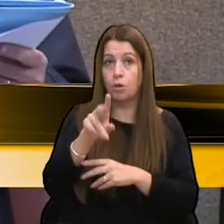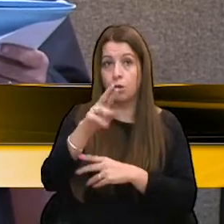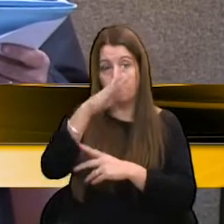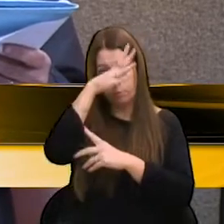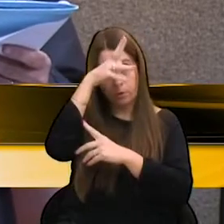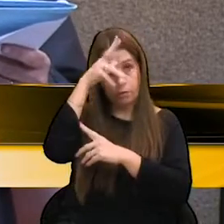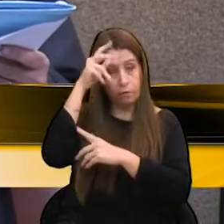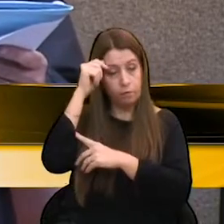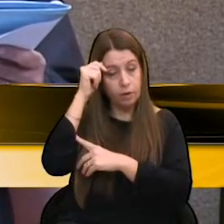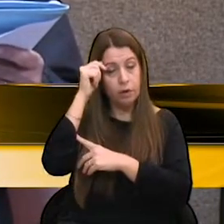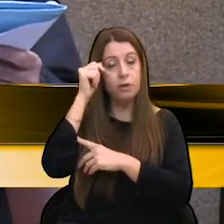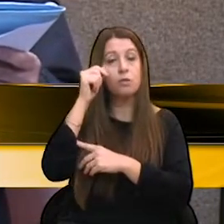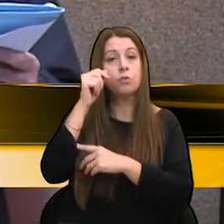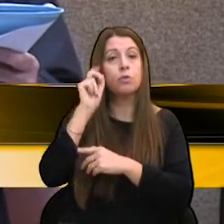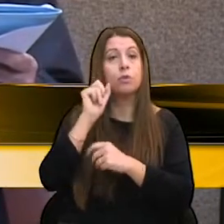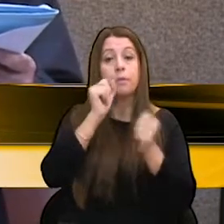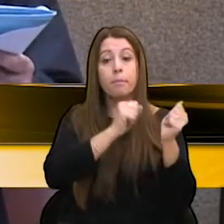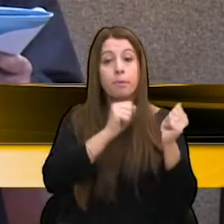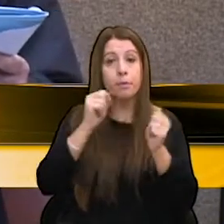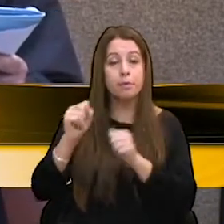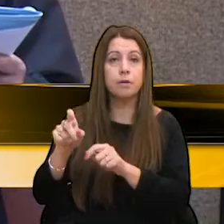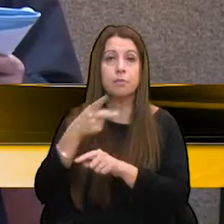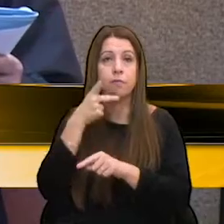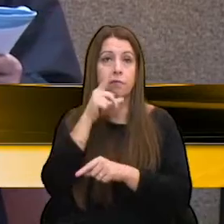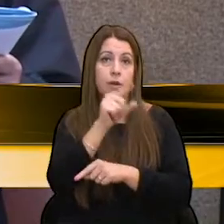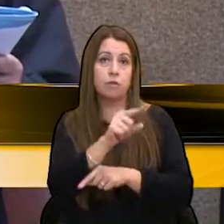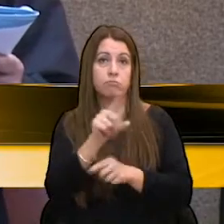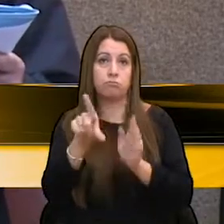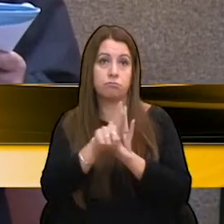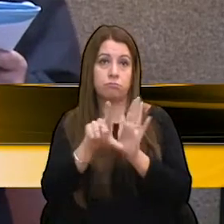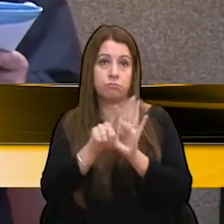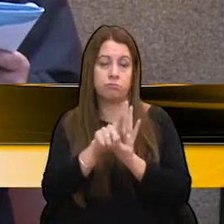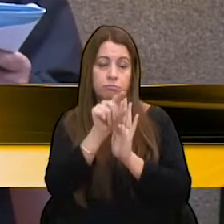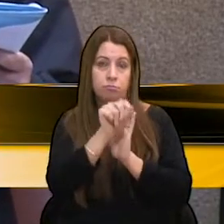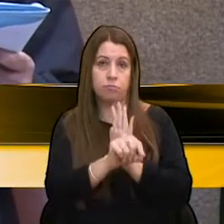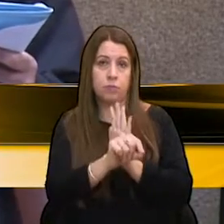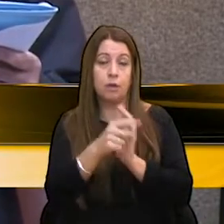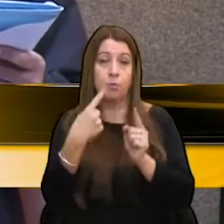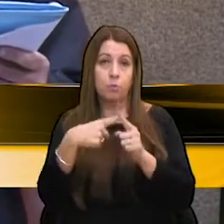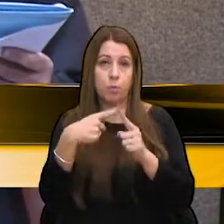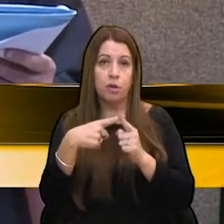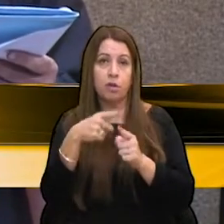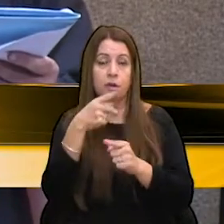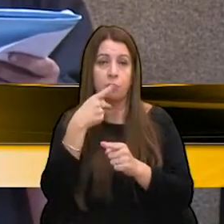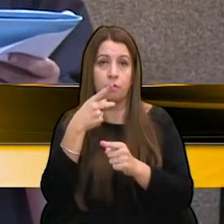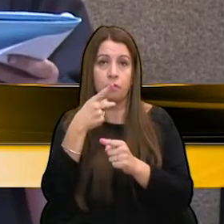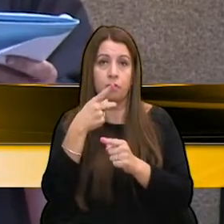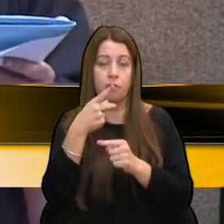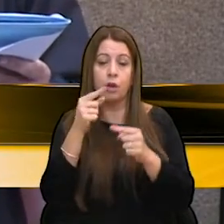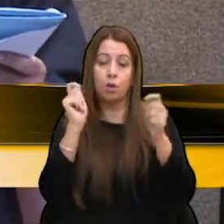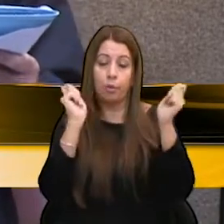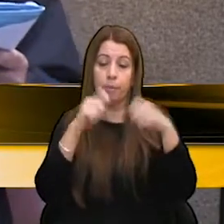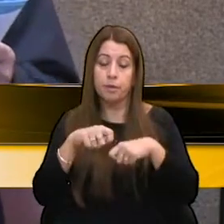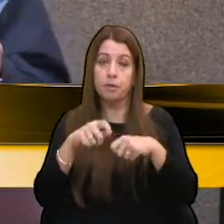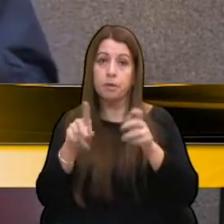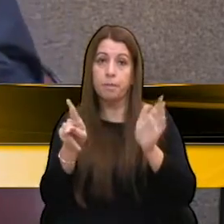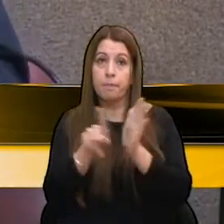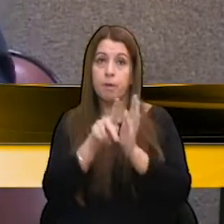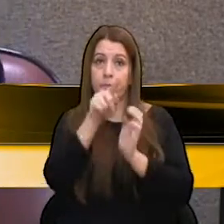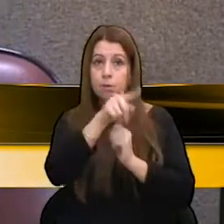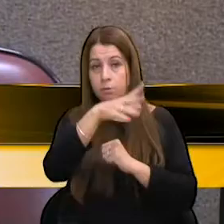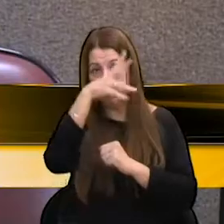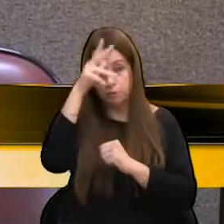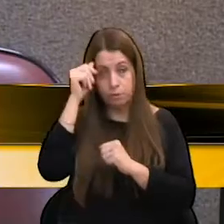do Executivo tem poderes para deflagrar o processo legislativo, pois se trata de competência privativa do